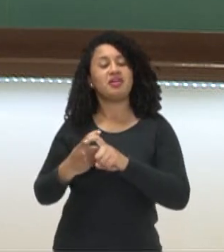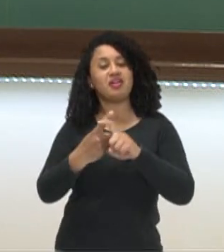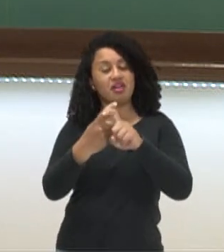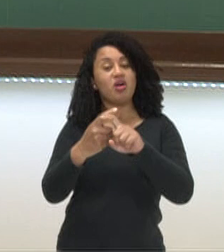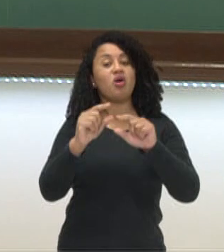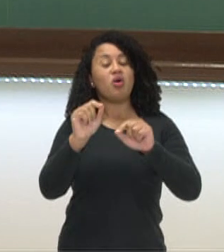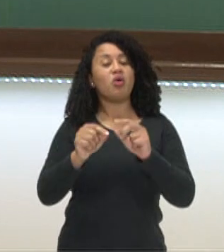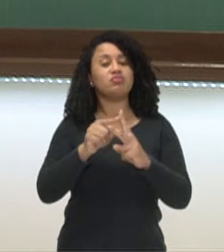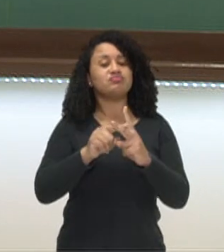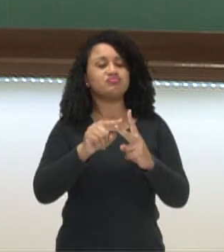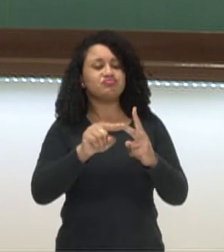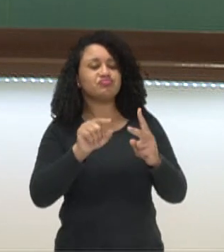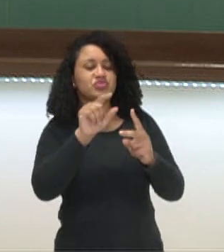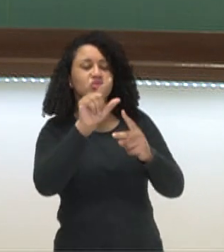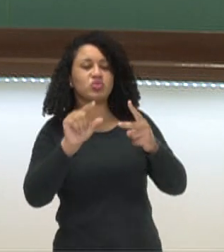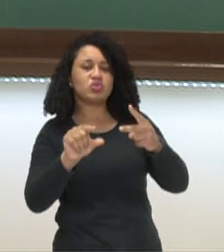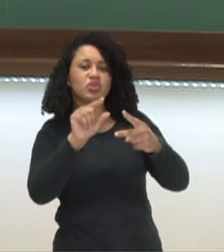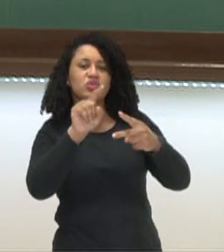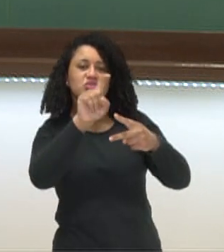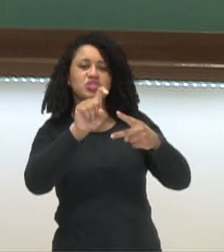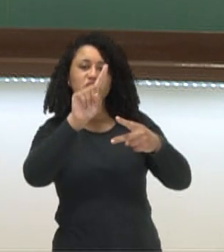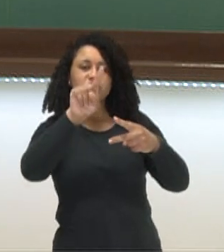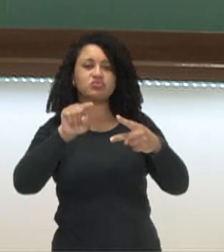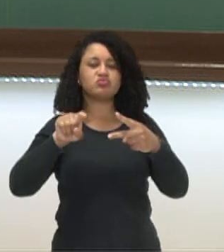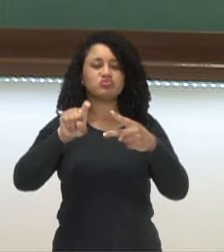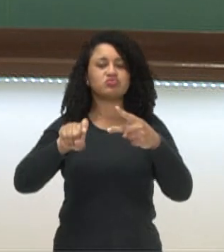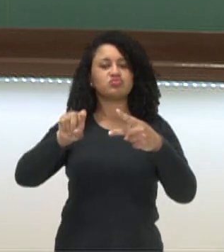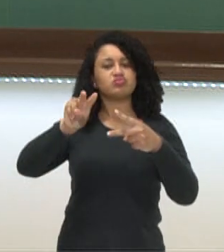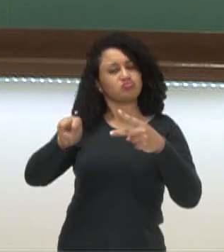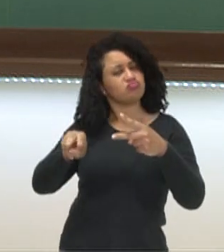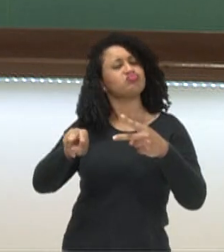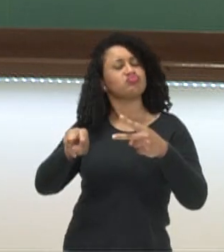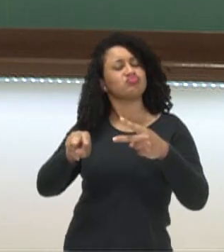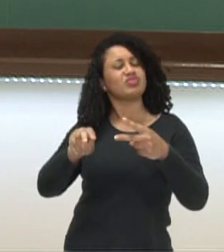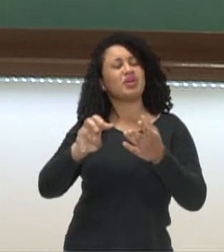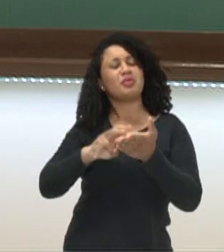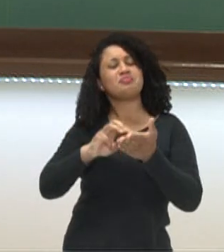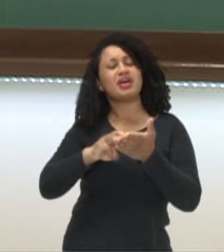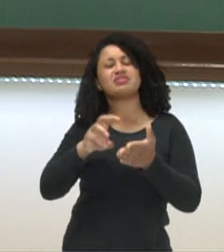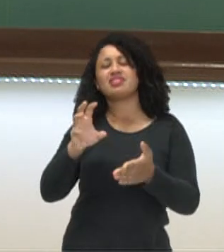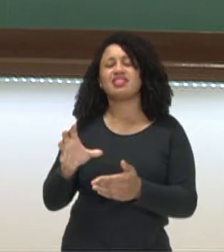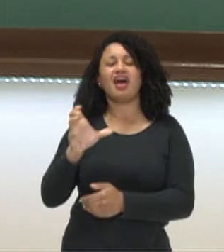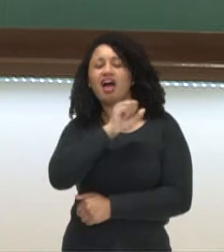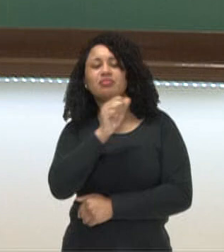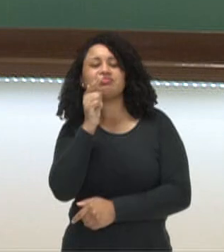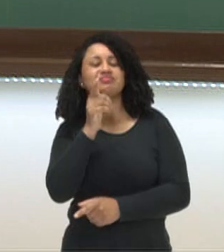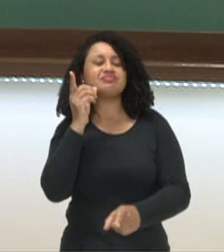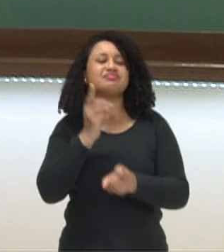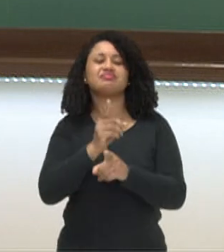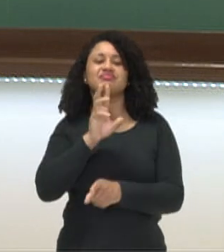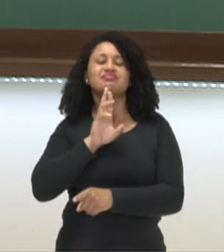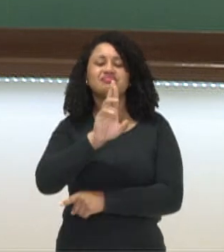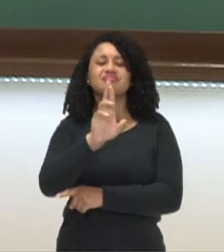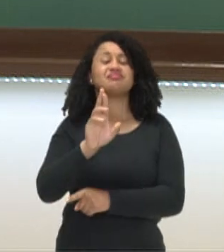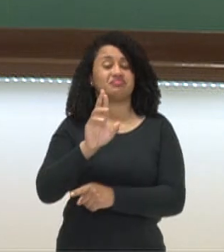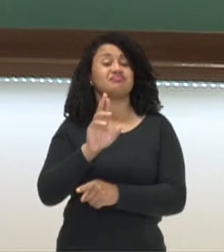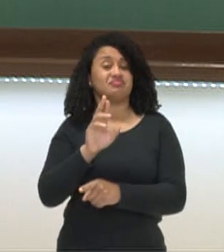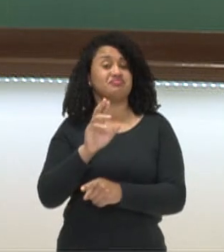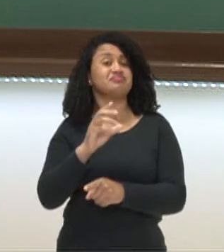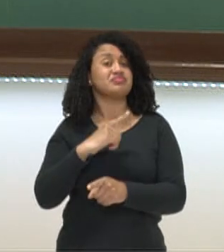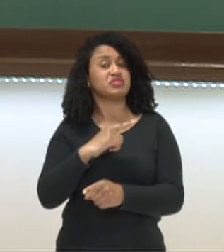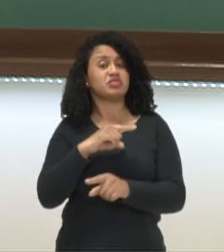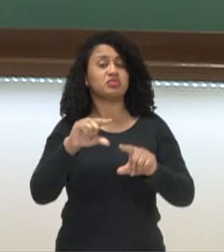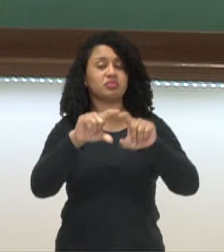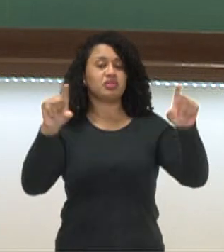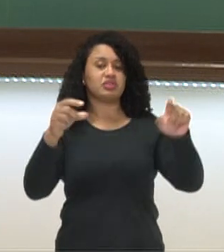das raízes de equação do segundo grau. Um método que é bem rápido de você encontrar as raízes de uma